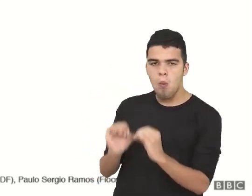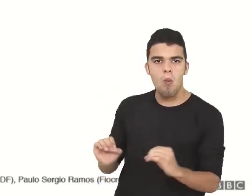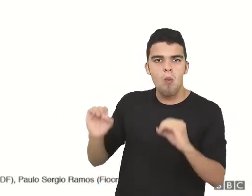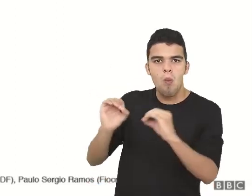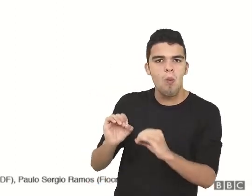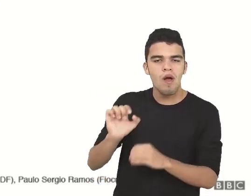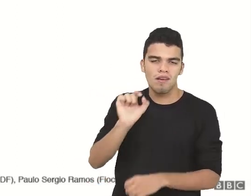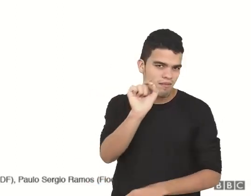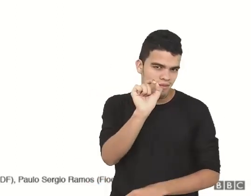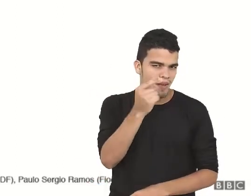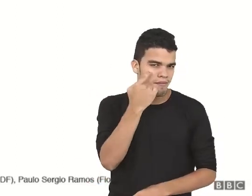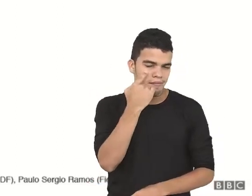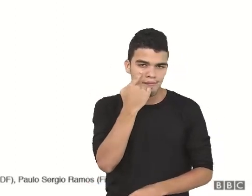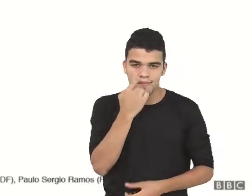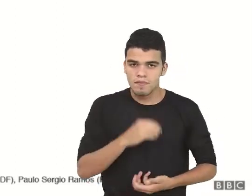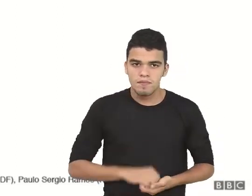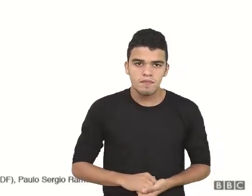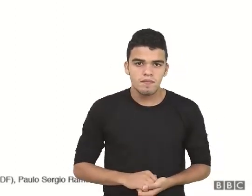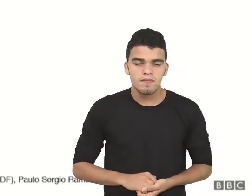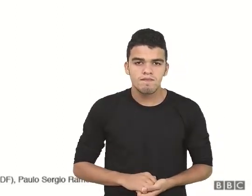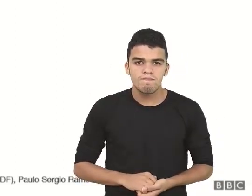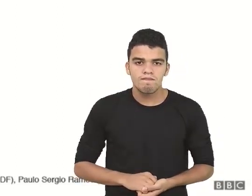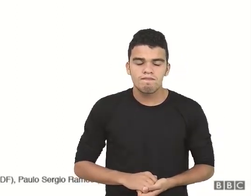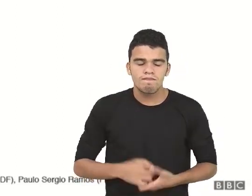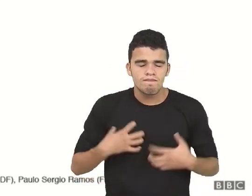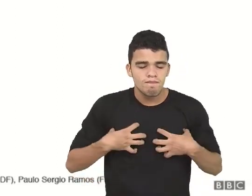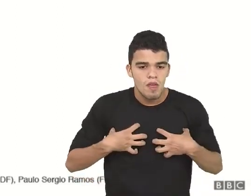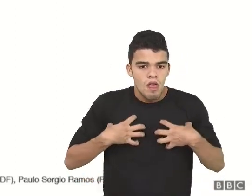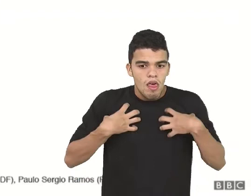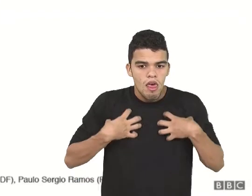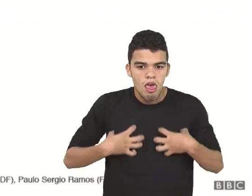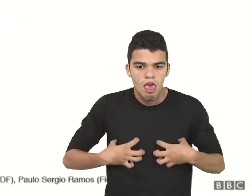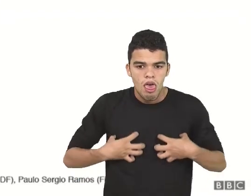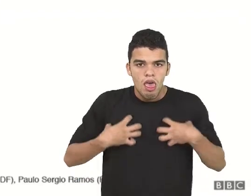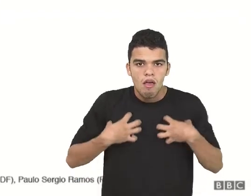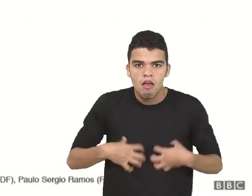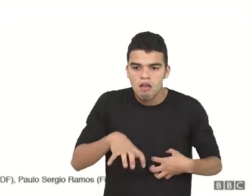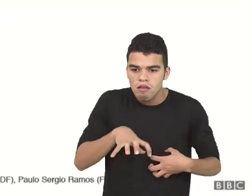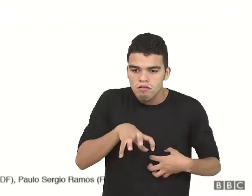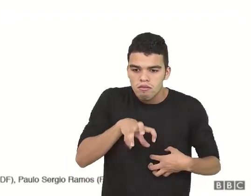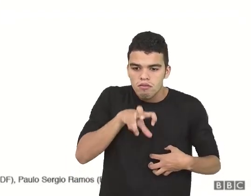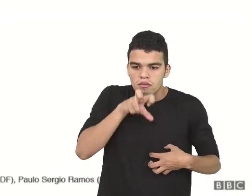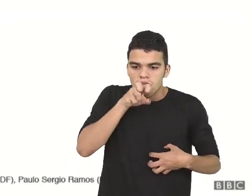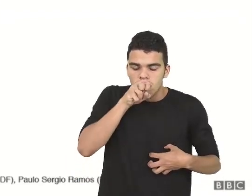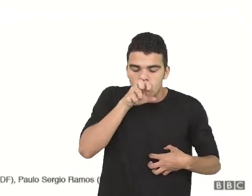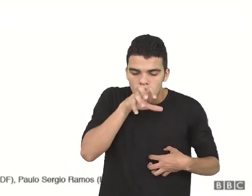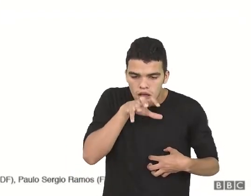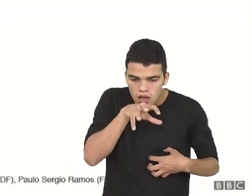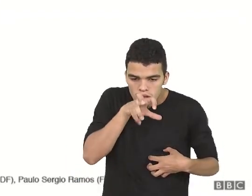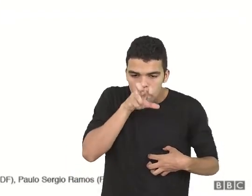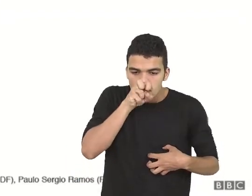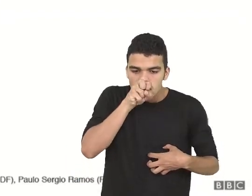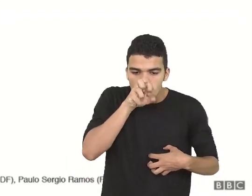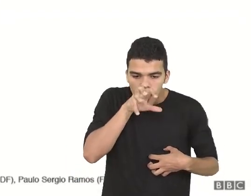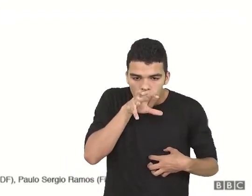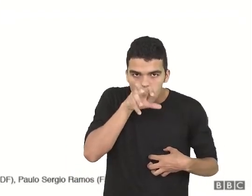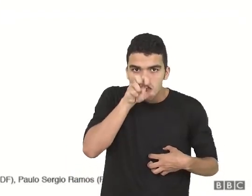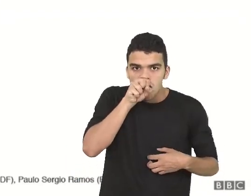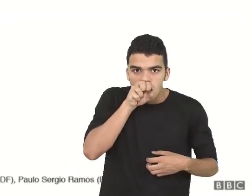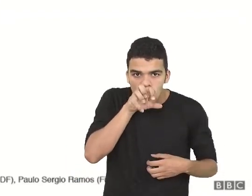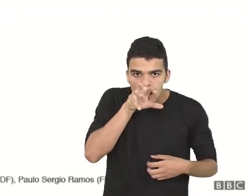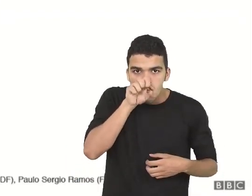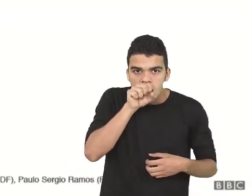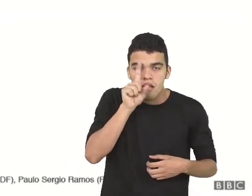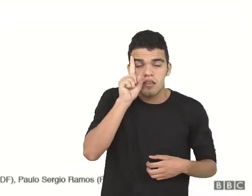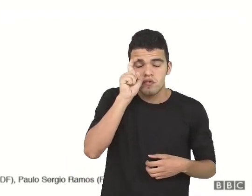quê? A dificuldade de respirar. Nesse caso aqui, quando você tem dificuldade de respirar, você obrigatoriamente